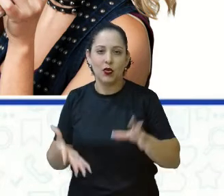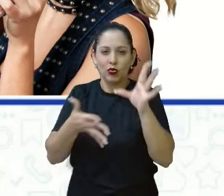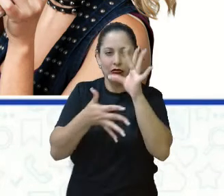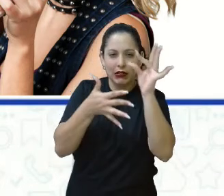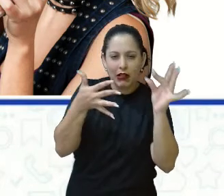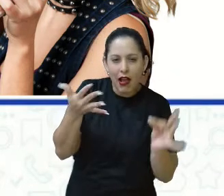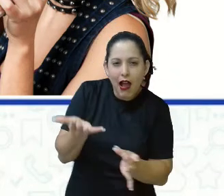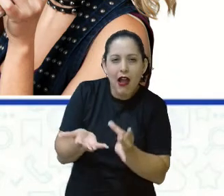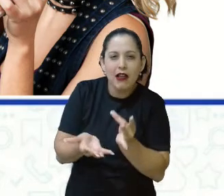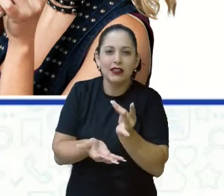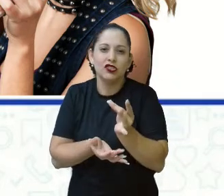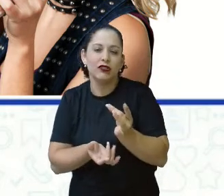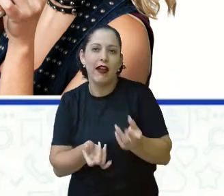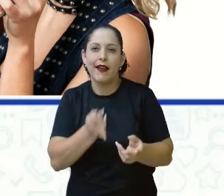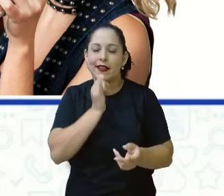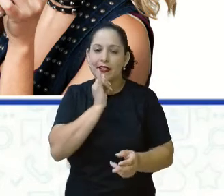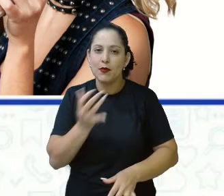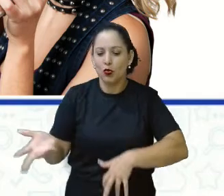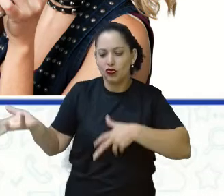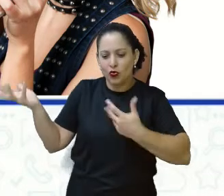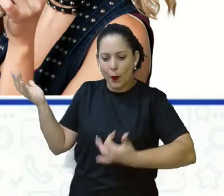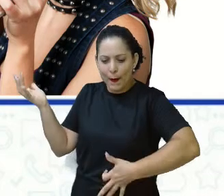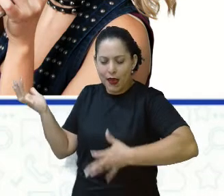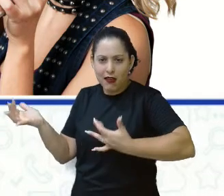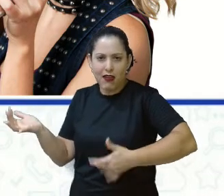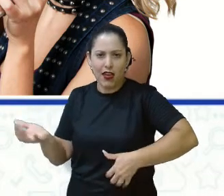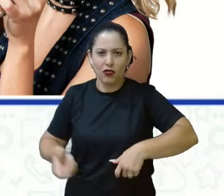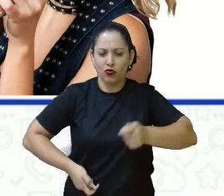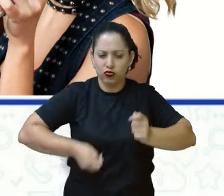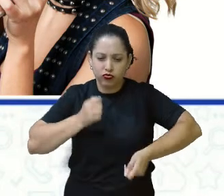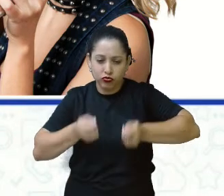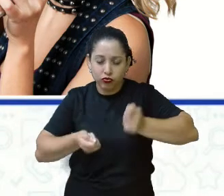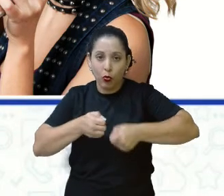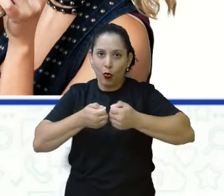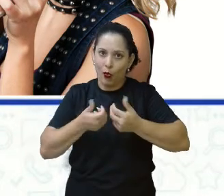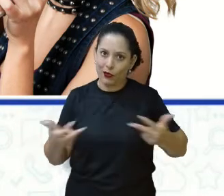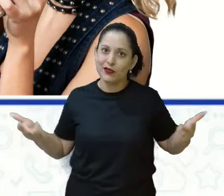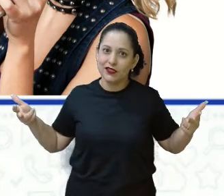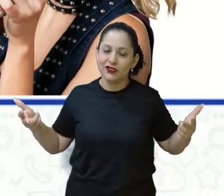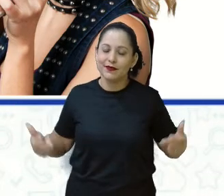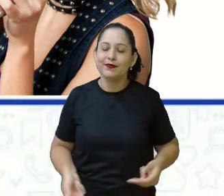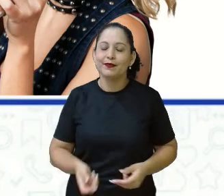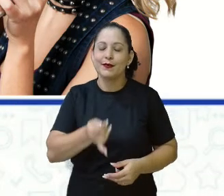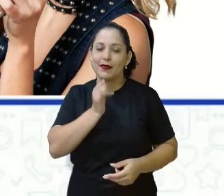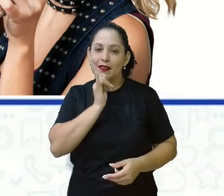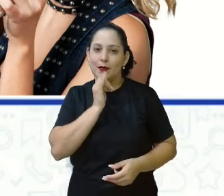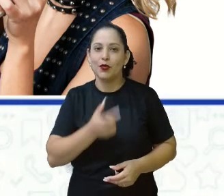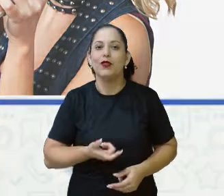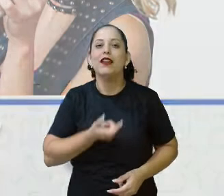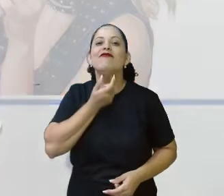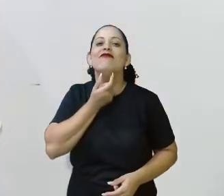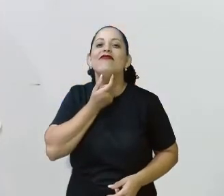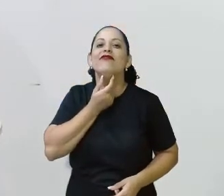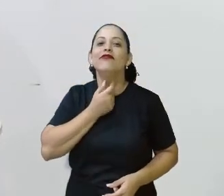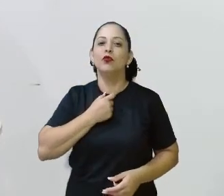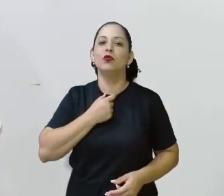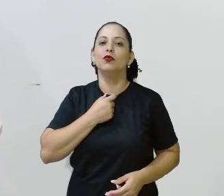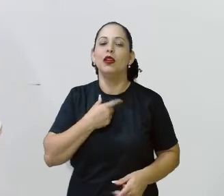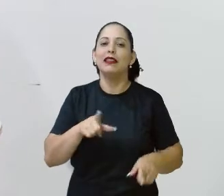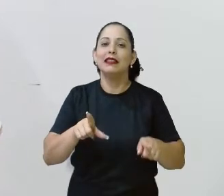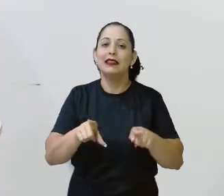detalhezinhos como um instrumento musical, né? Isso. Na questão do nosso aparelho fonador, Vilma, vai ter aí uma série